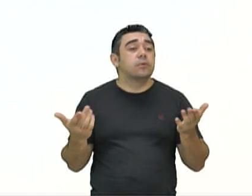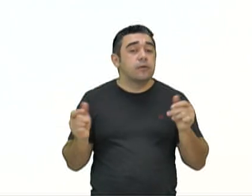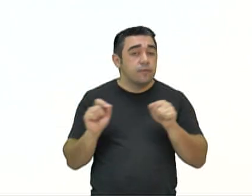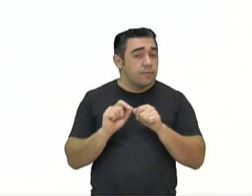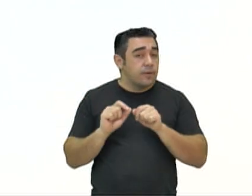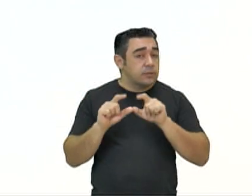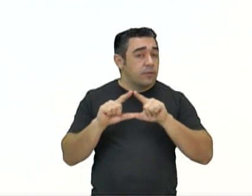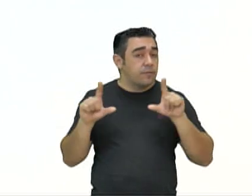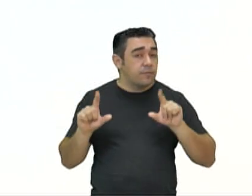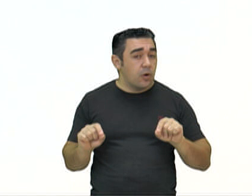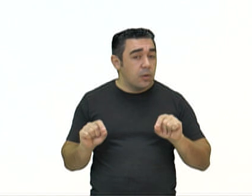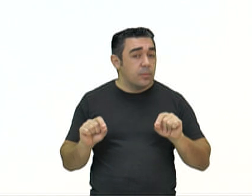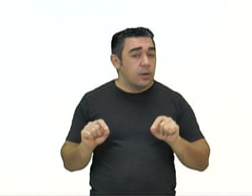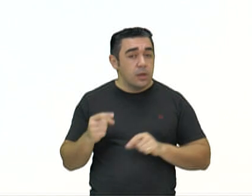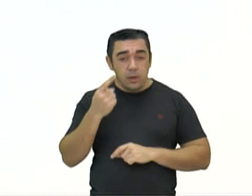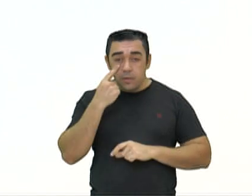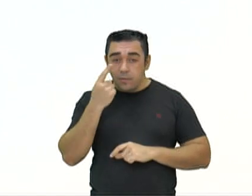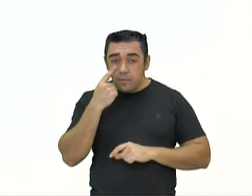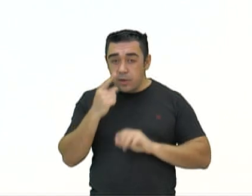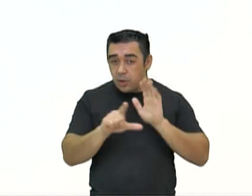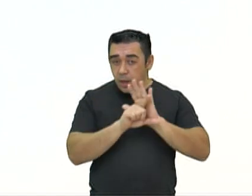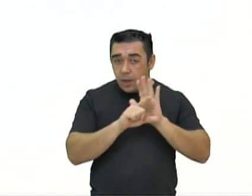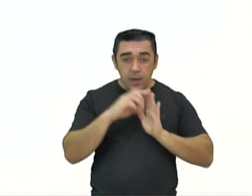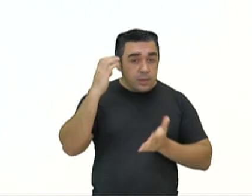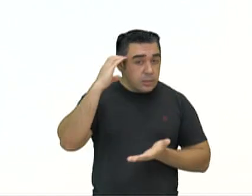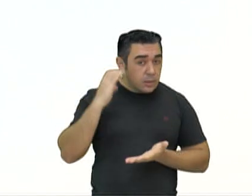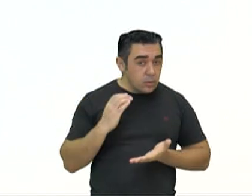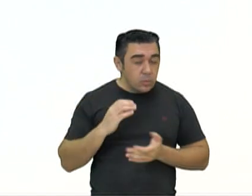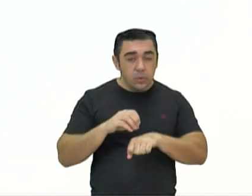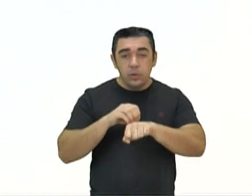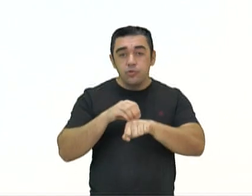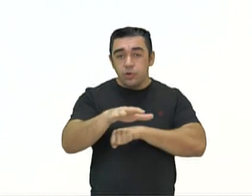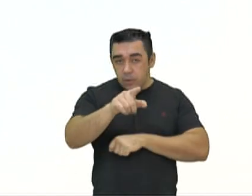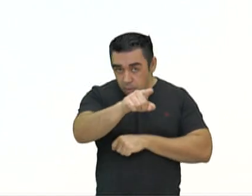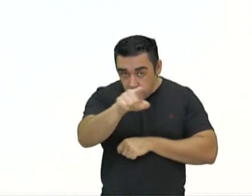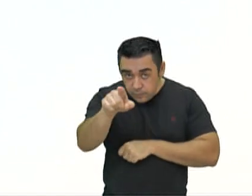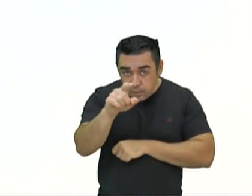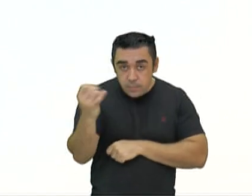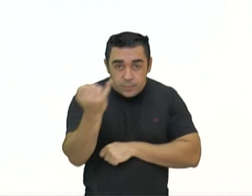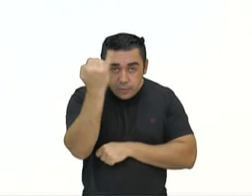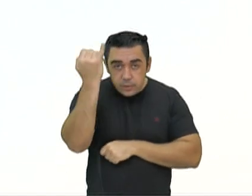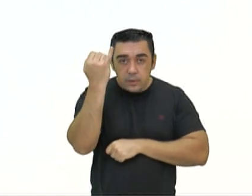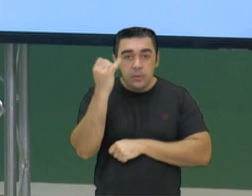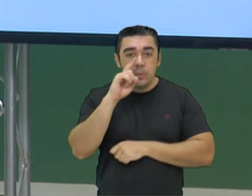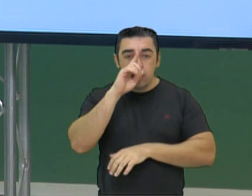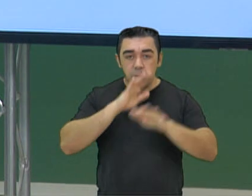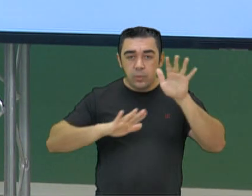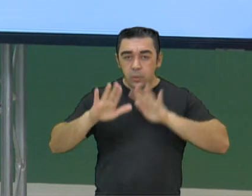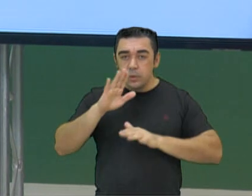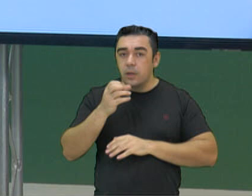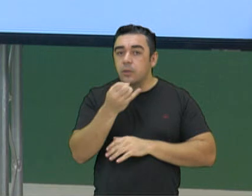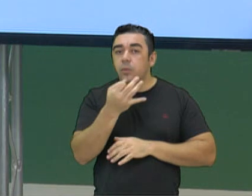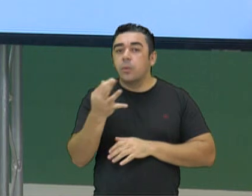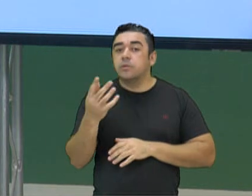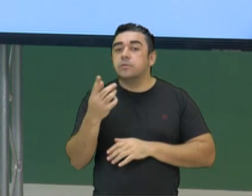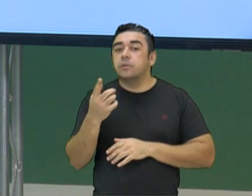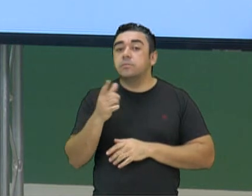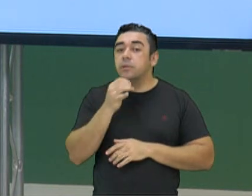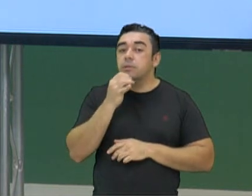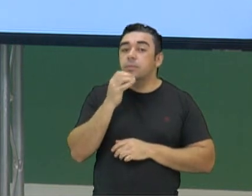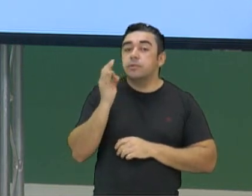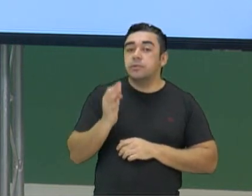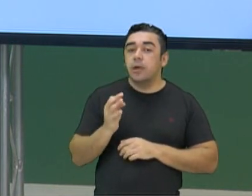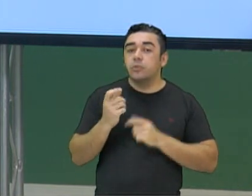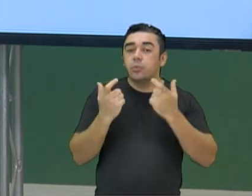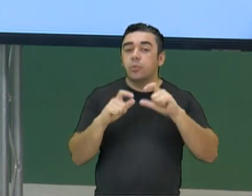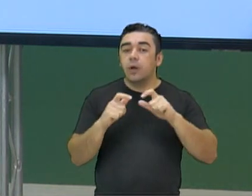Faço aí, aplica a lei de Newton, vou dar um minutinho para vocês, só vou dar uma dica. Uma dica aqui, tome cuidado com a unidade, hein? Toma cuidado com a